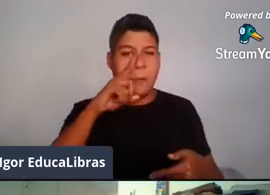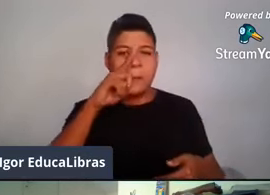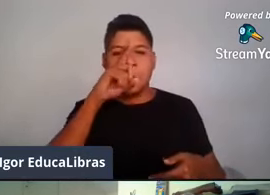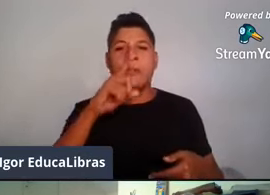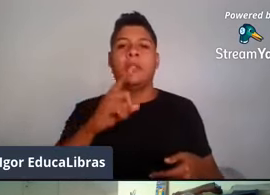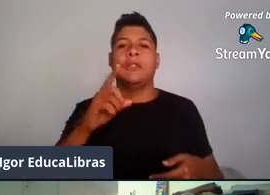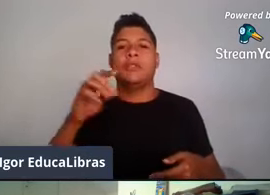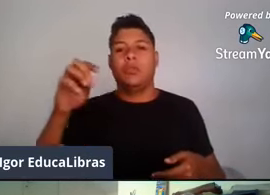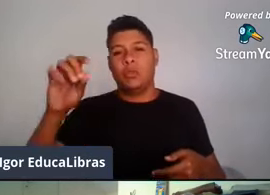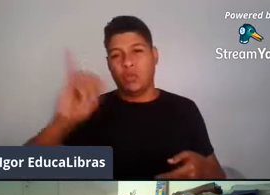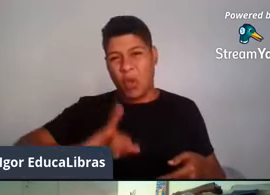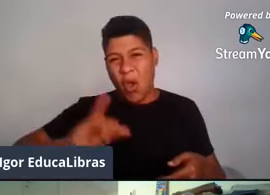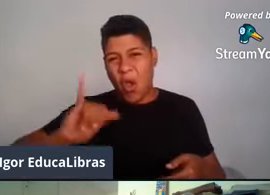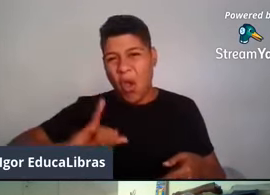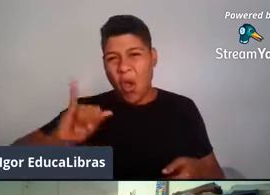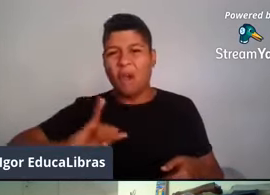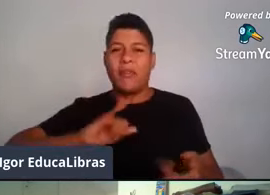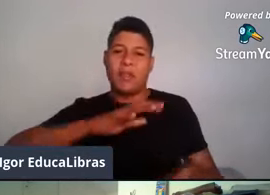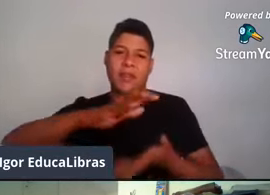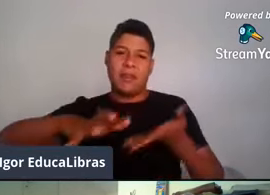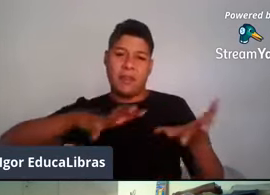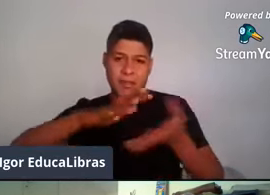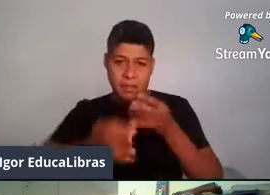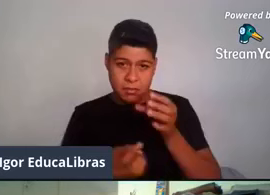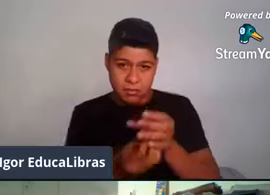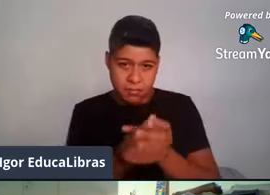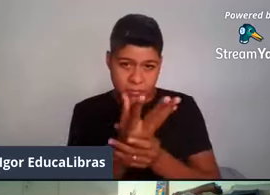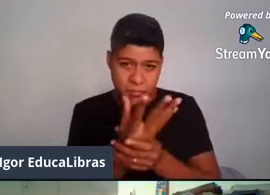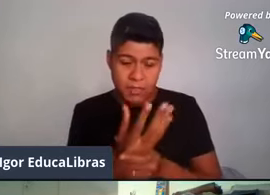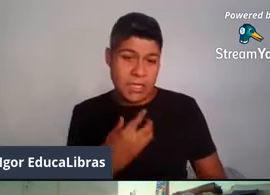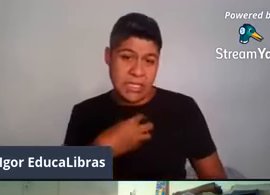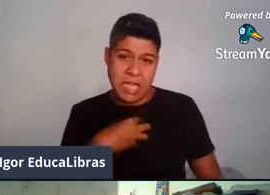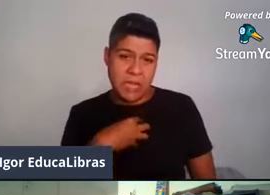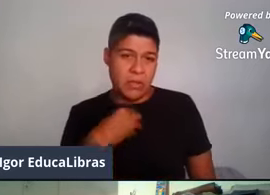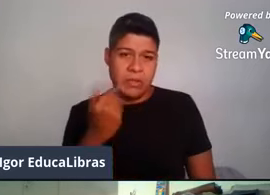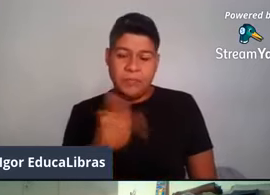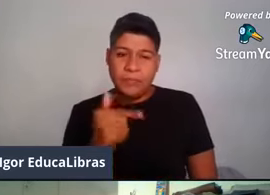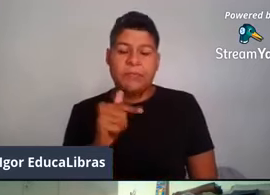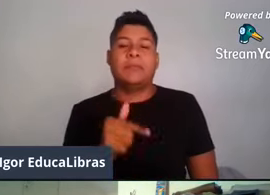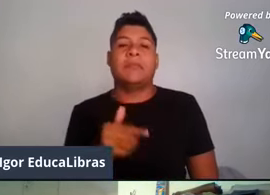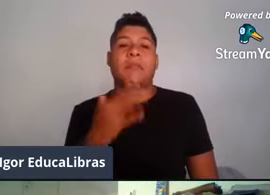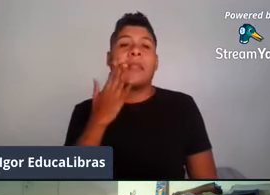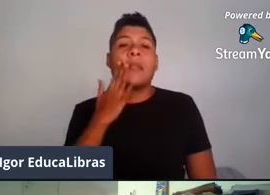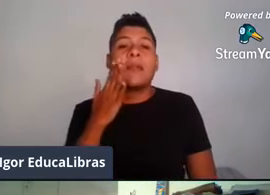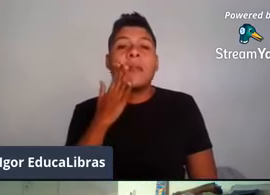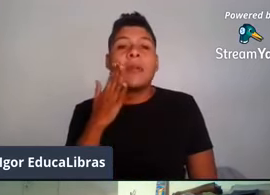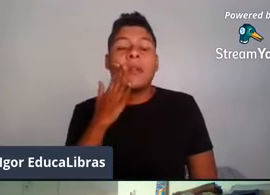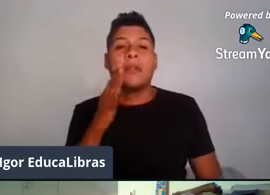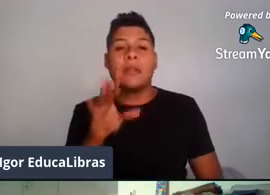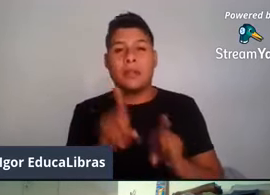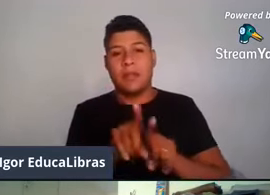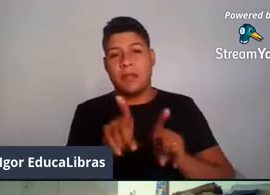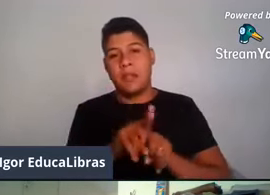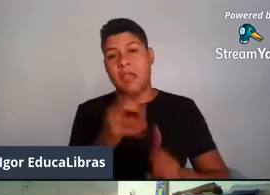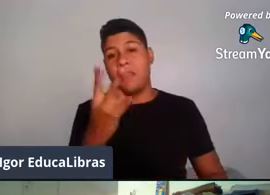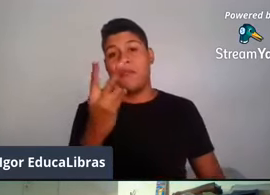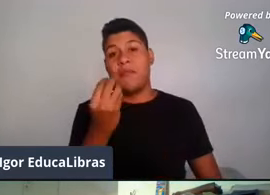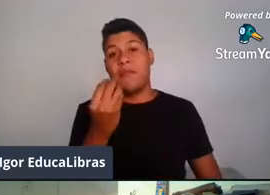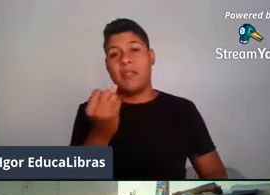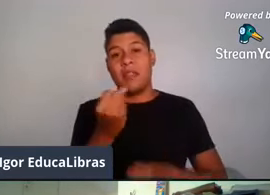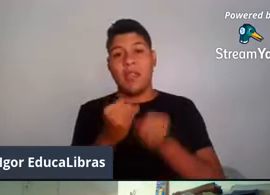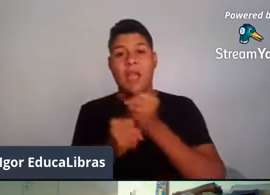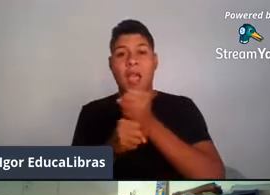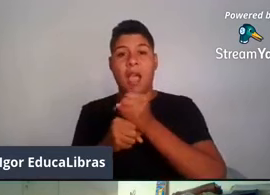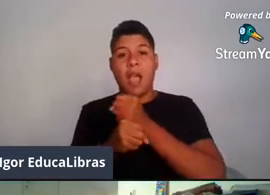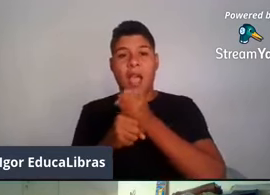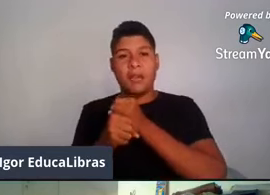nessa crise econômica que vai se instaurar, não vai ter jeito. Mas mais do que isso, há 20 anos atrás, talvez uma